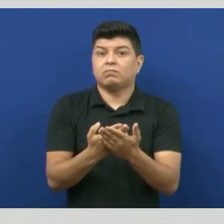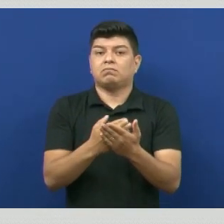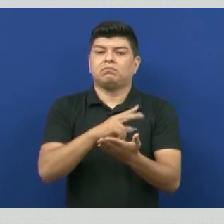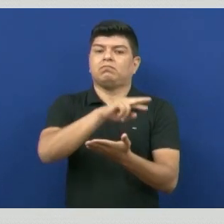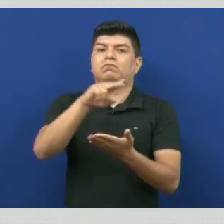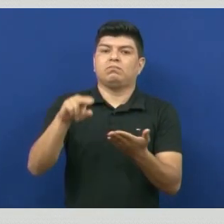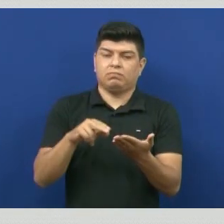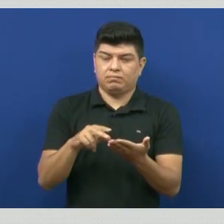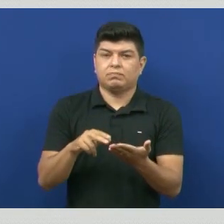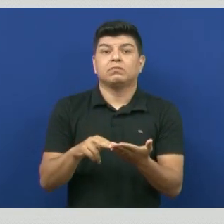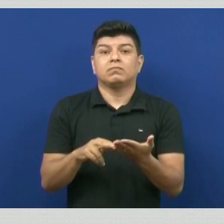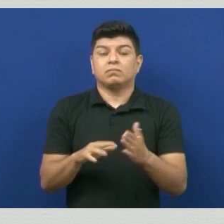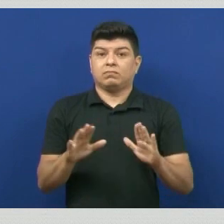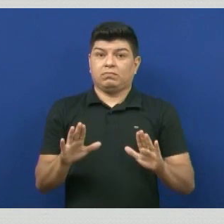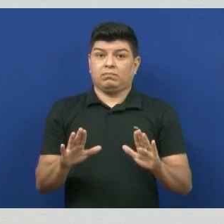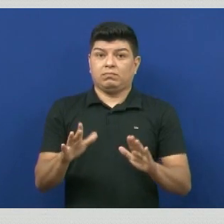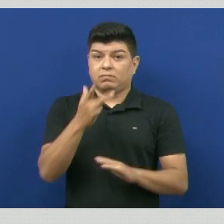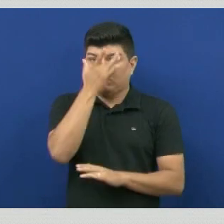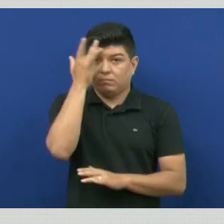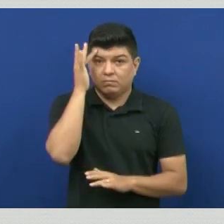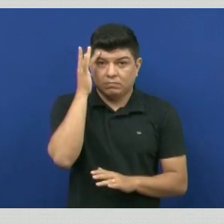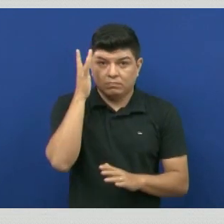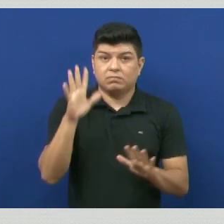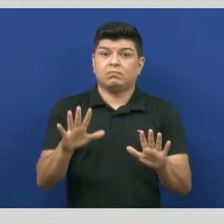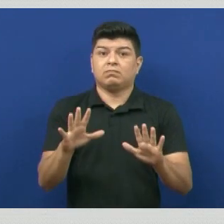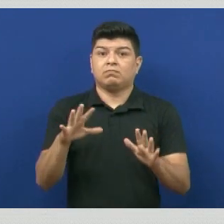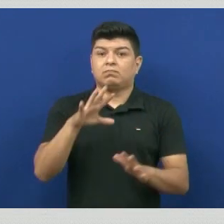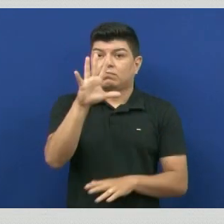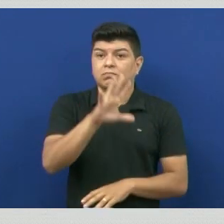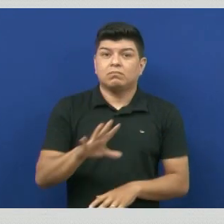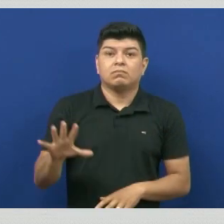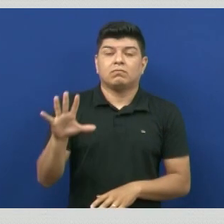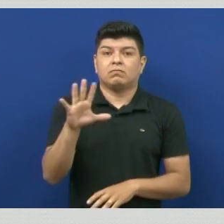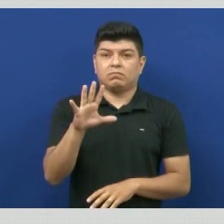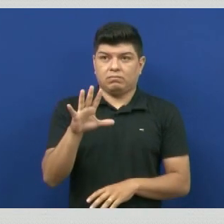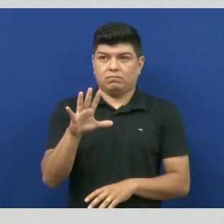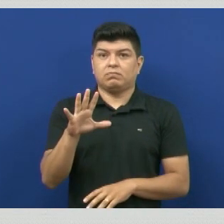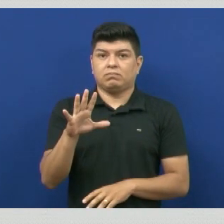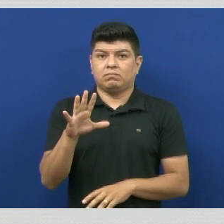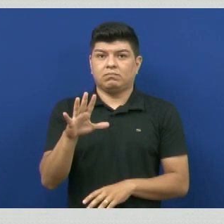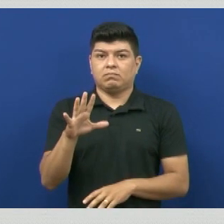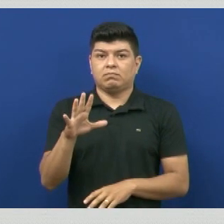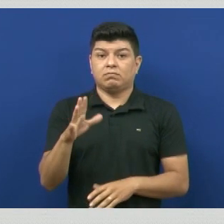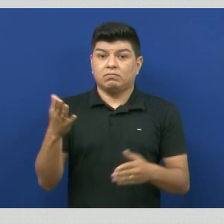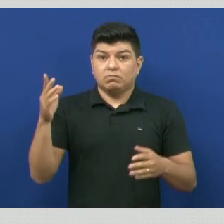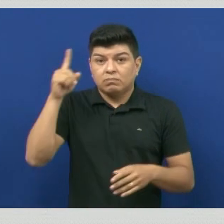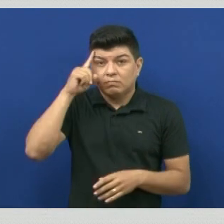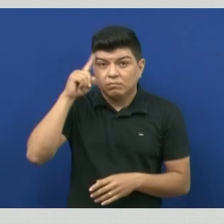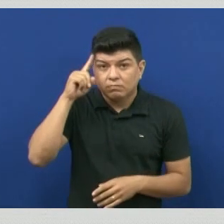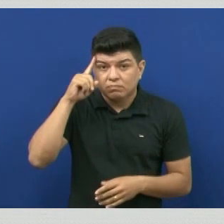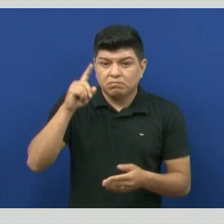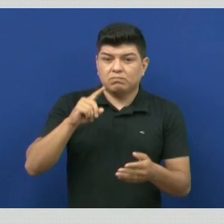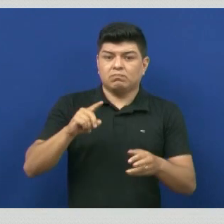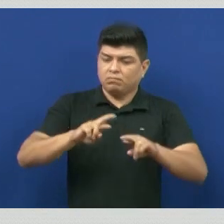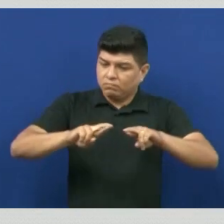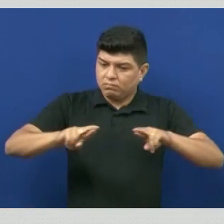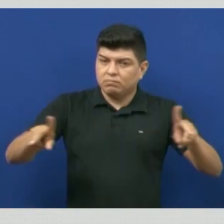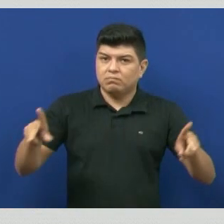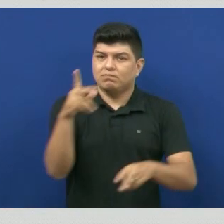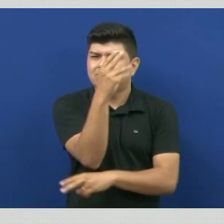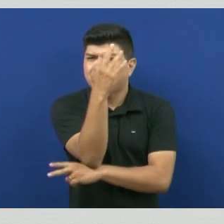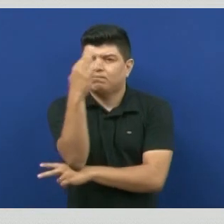entre outros. Então, pessoal, de uma maneira geral, a gente passa diariamente por diferentes